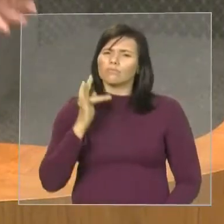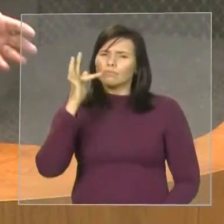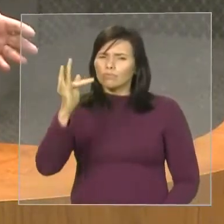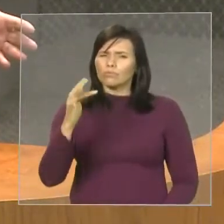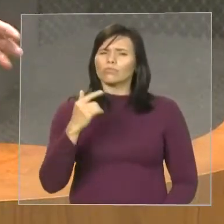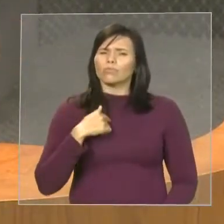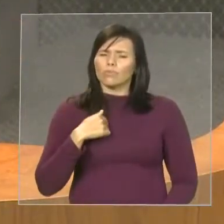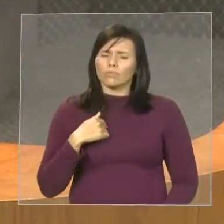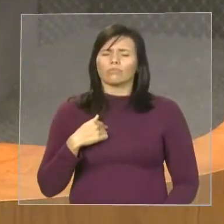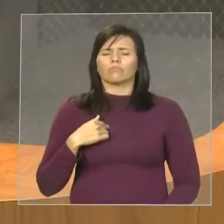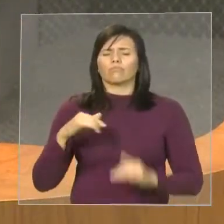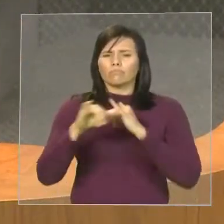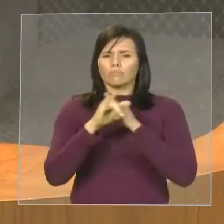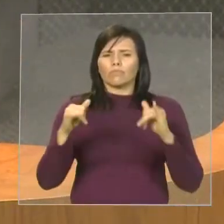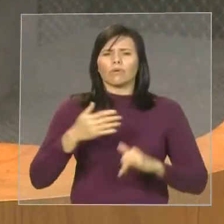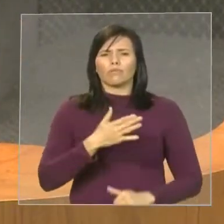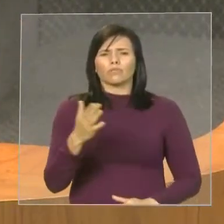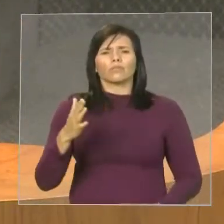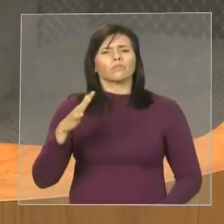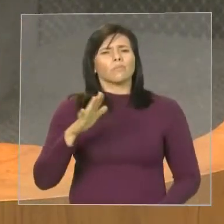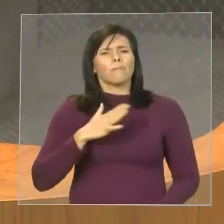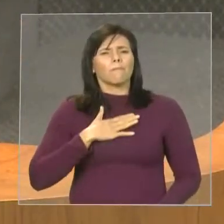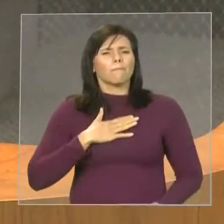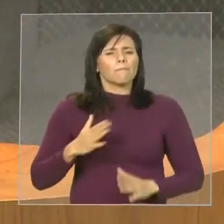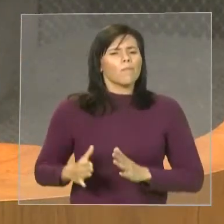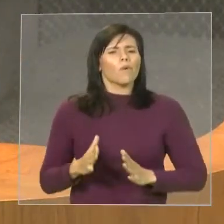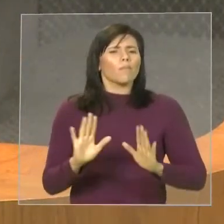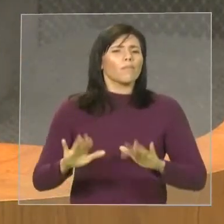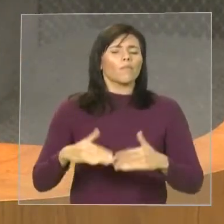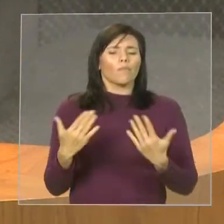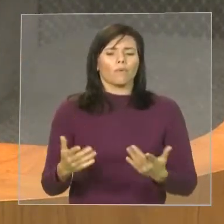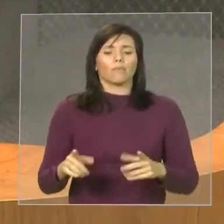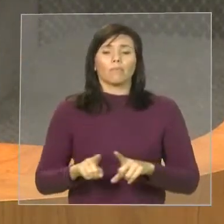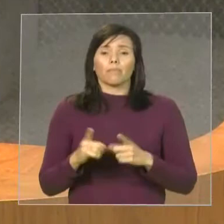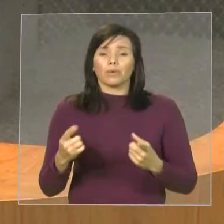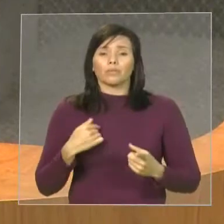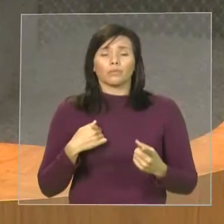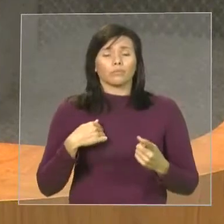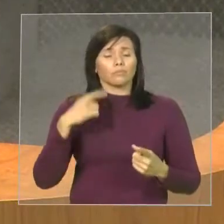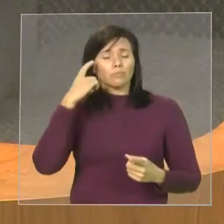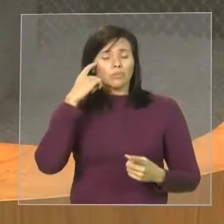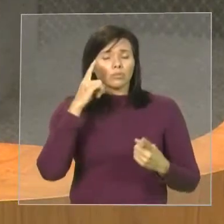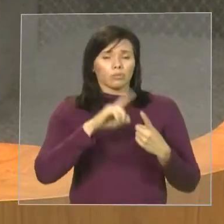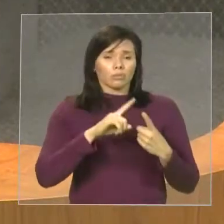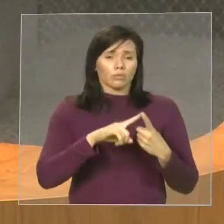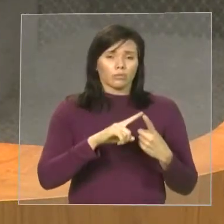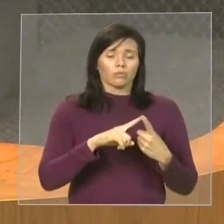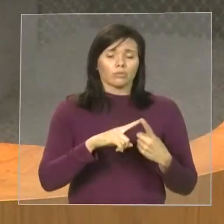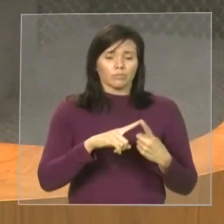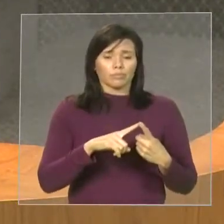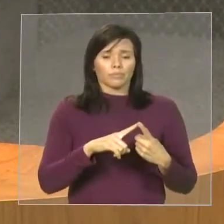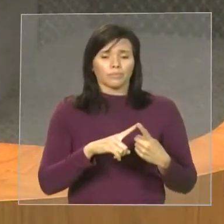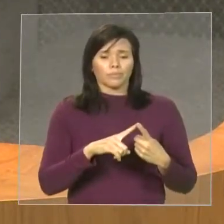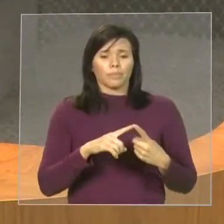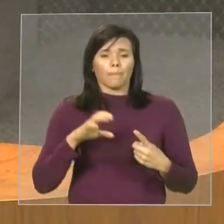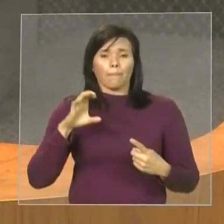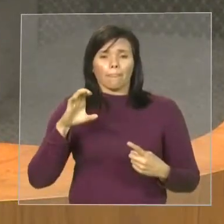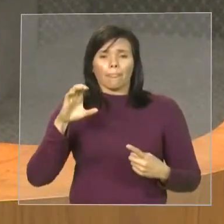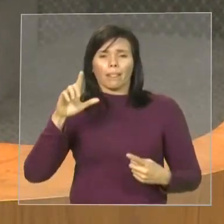que tomarei. Mas acho que essa reforma política, nesses dois aspectos, da cláusula de barreira e também na